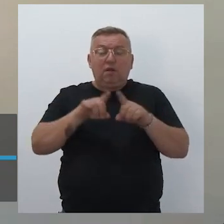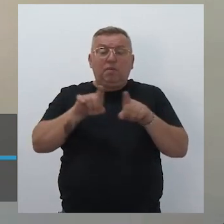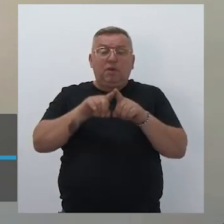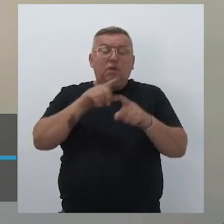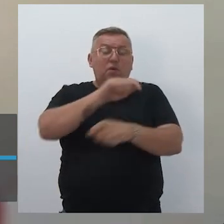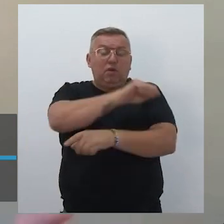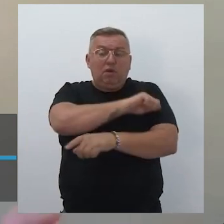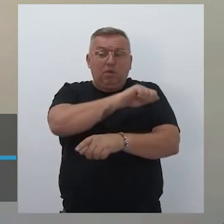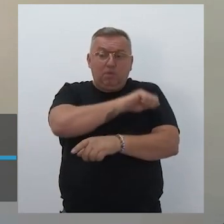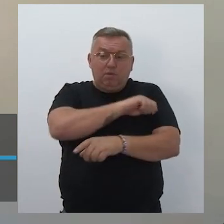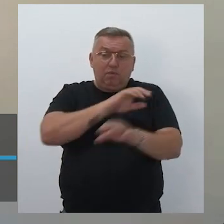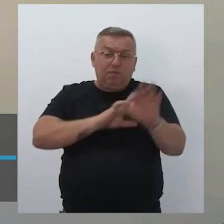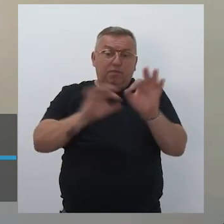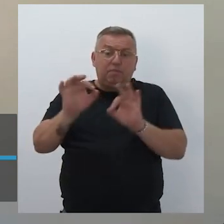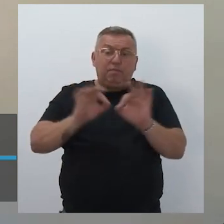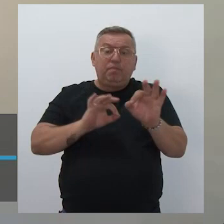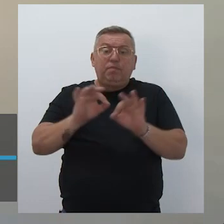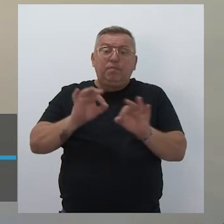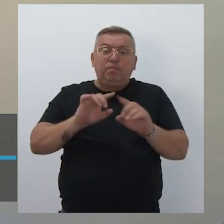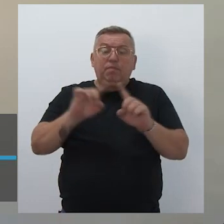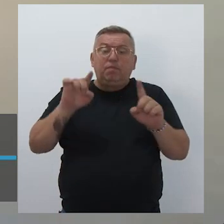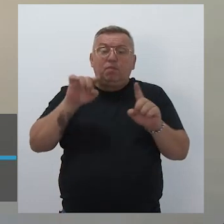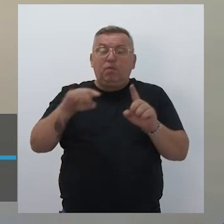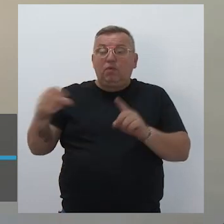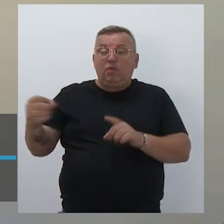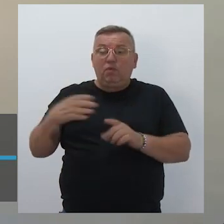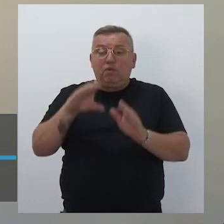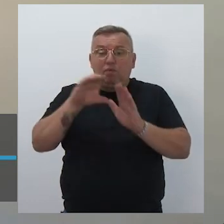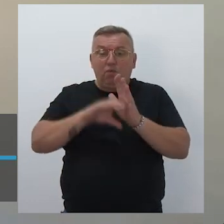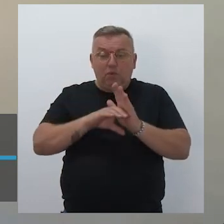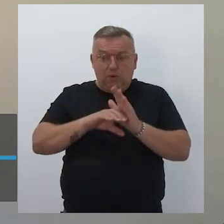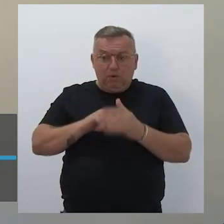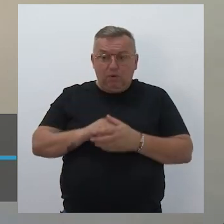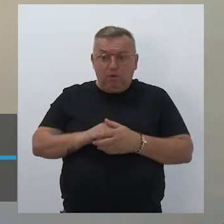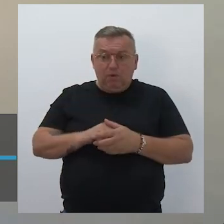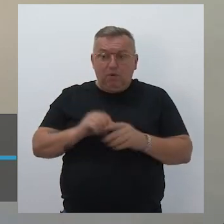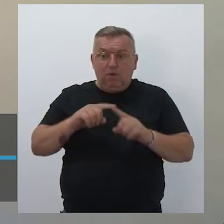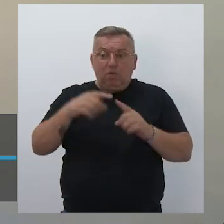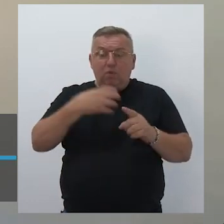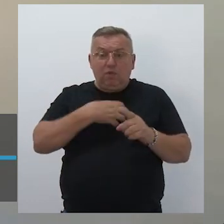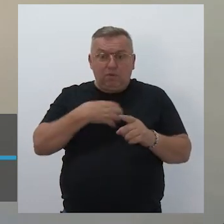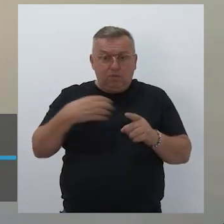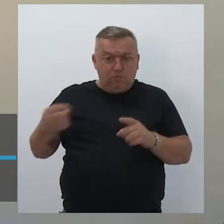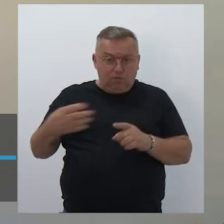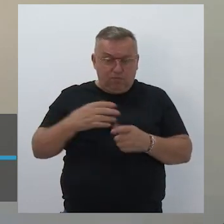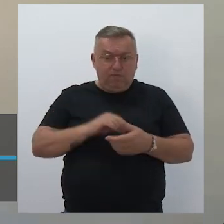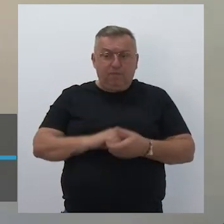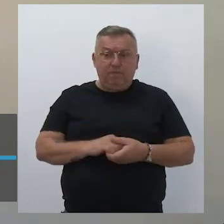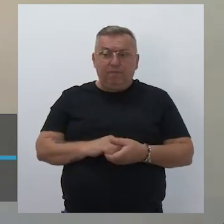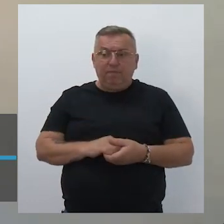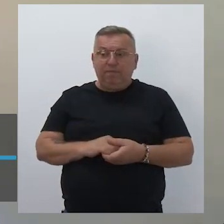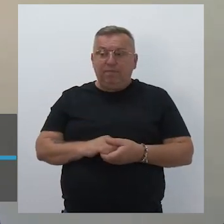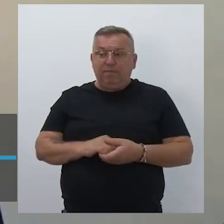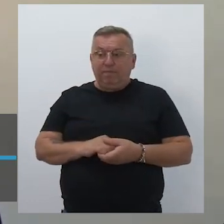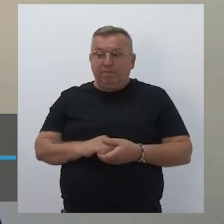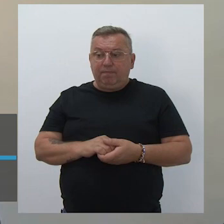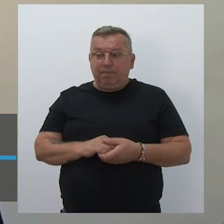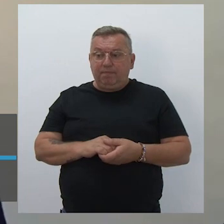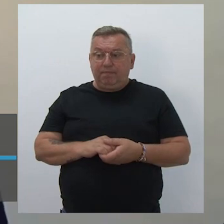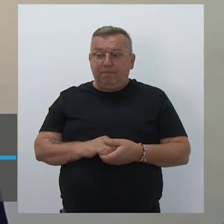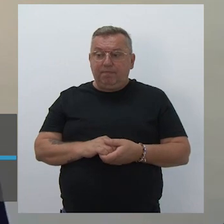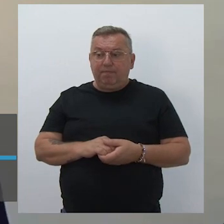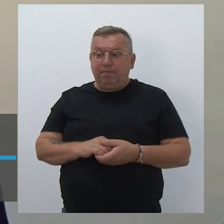estudantes preparados com esse novo currículo, né? Por meio desse novo currículo. Ok?